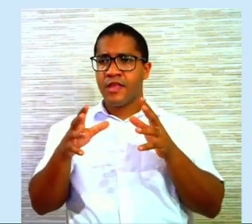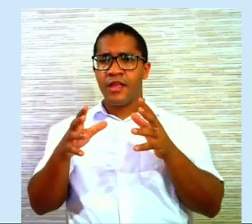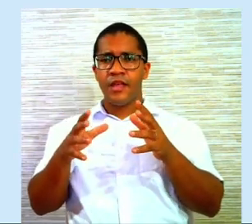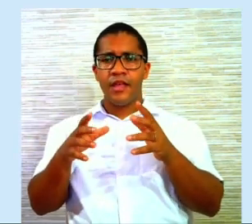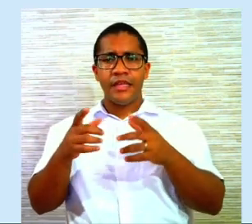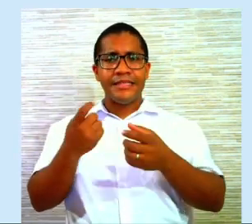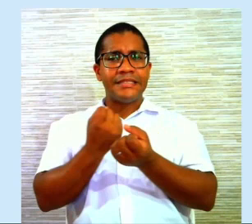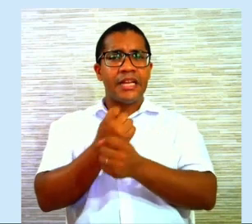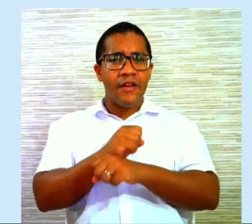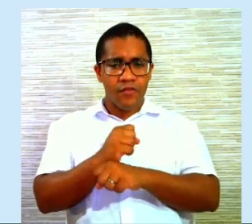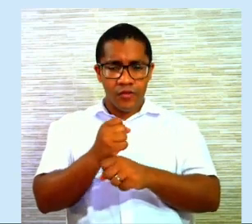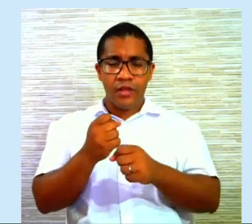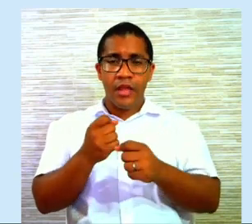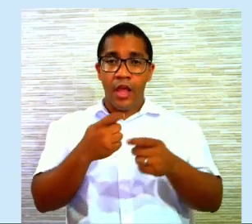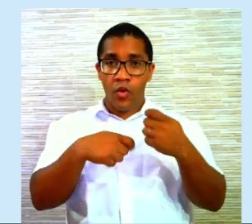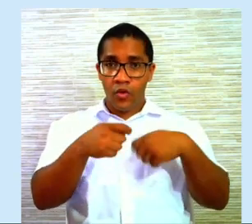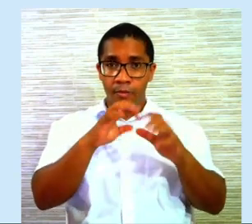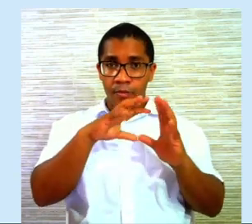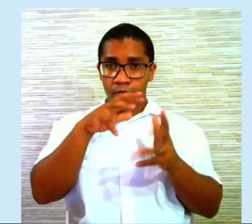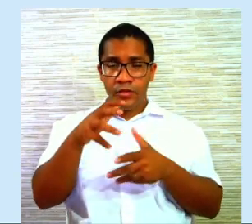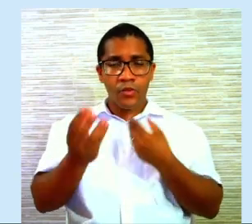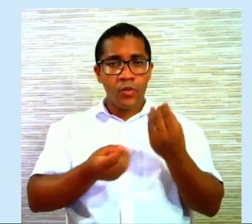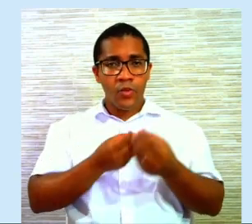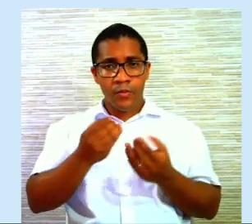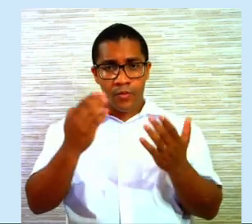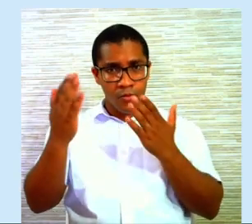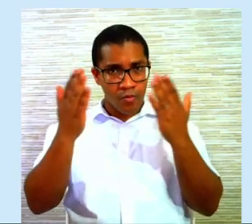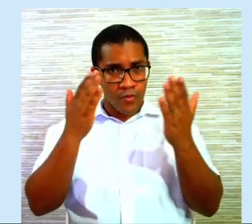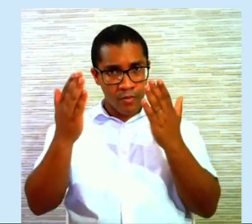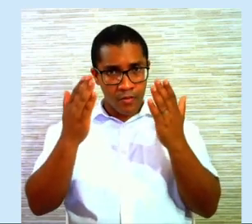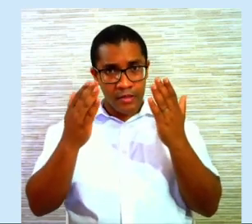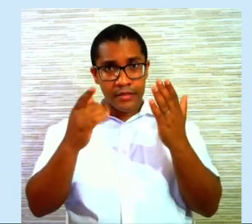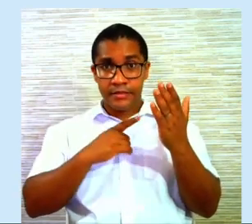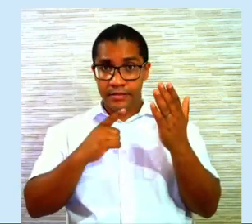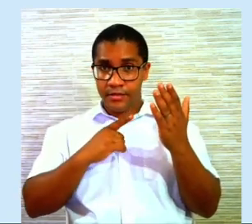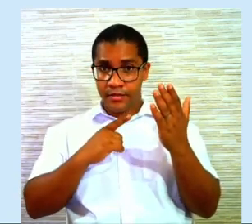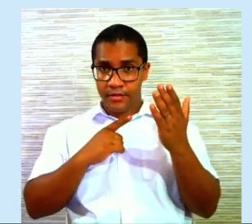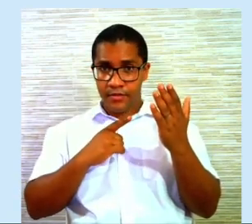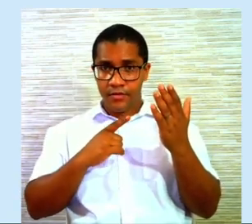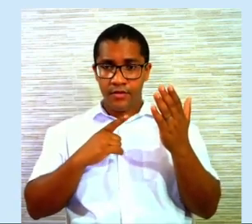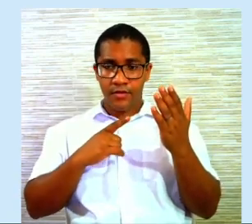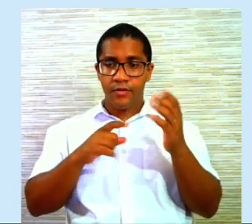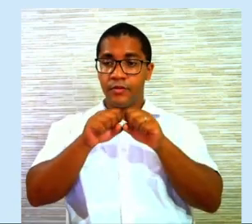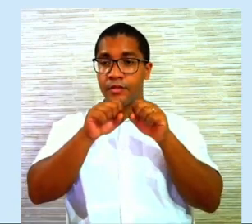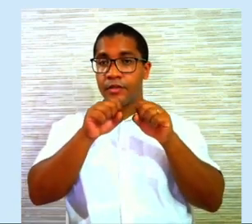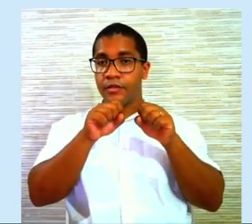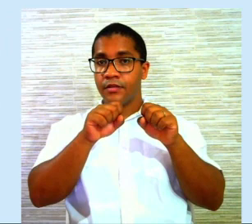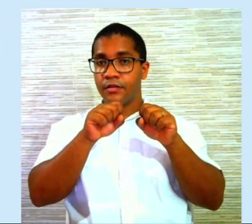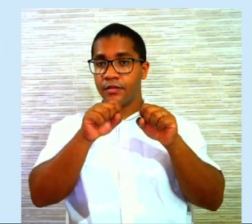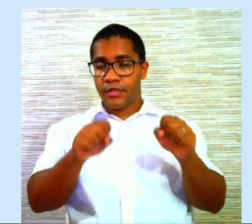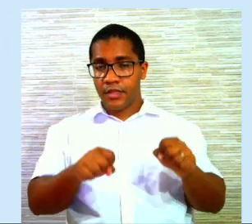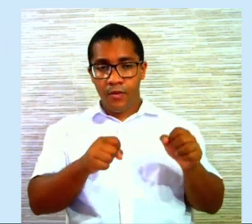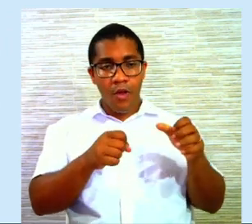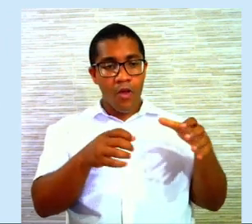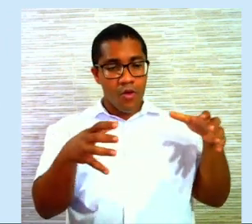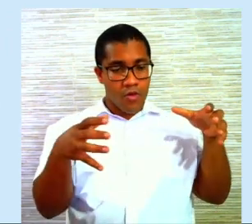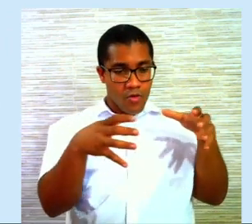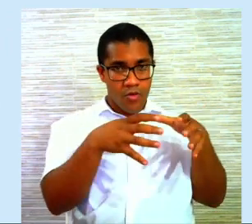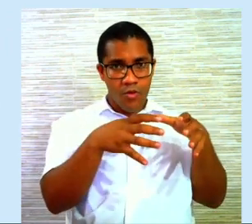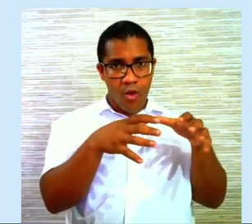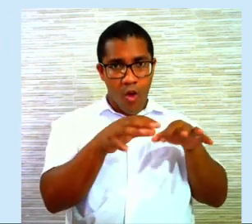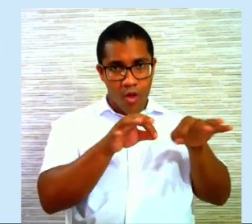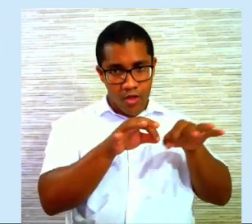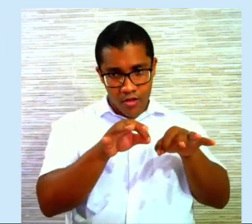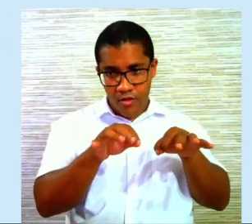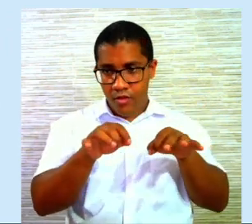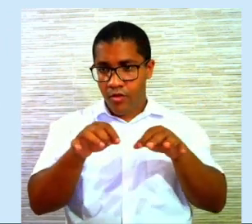na economia mundial, paralelo entre esses dois sistemas que foram aqui